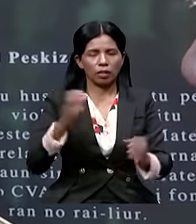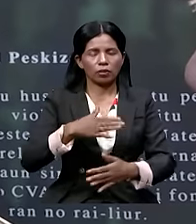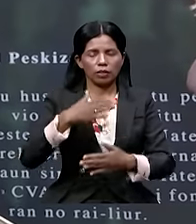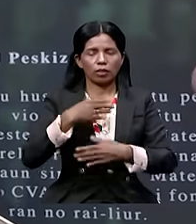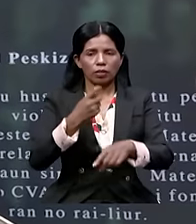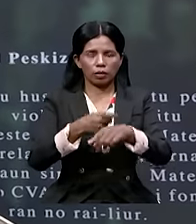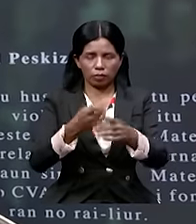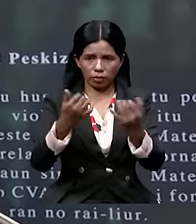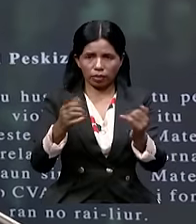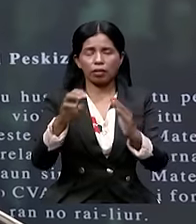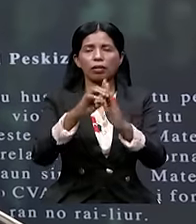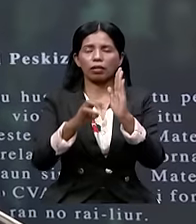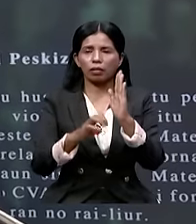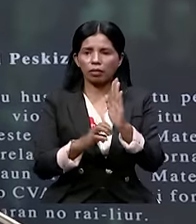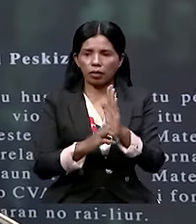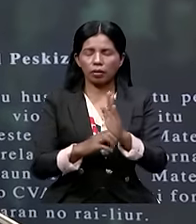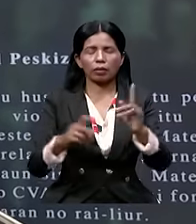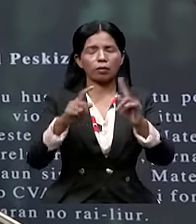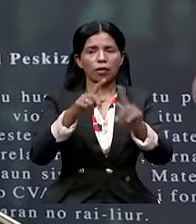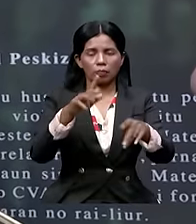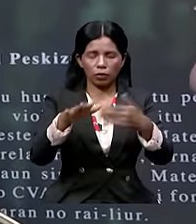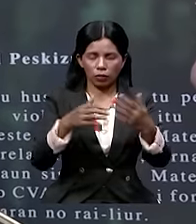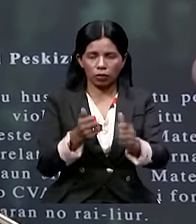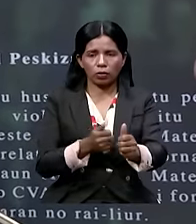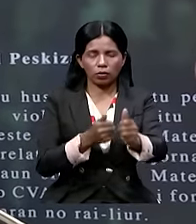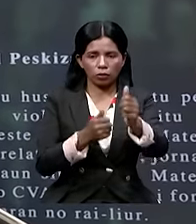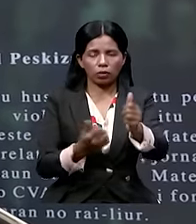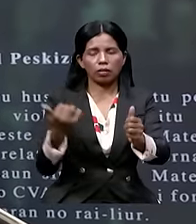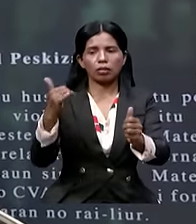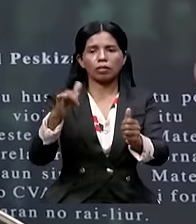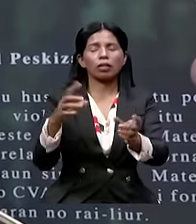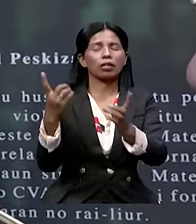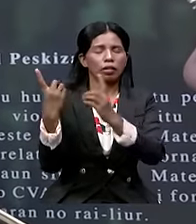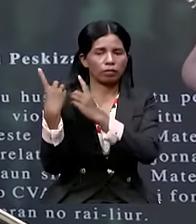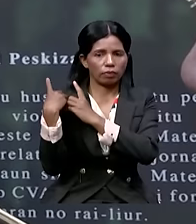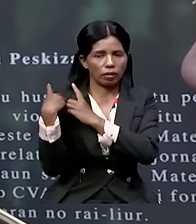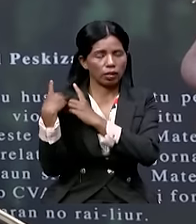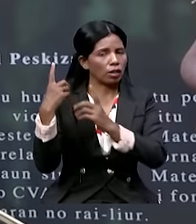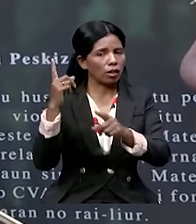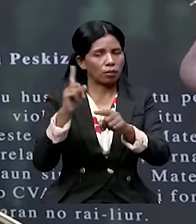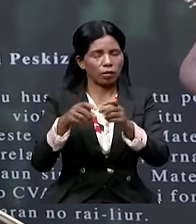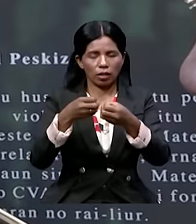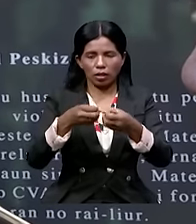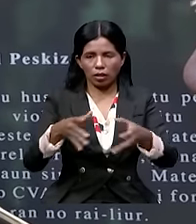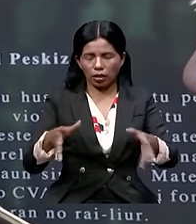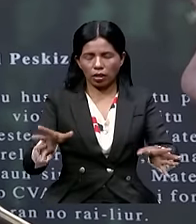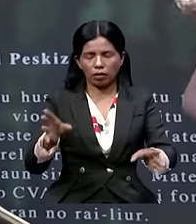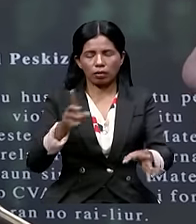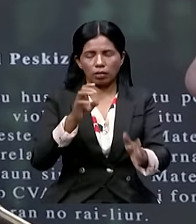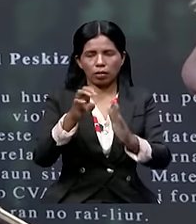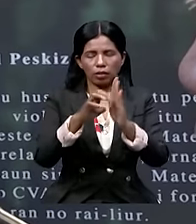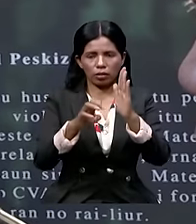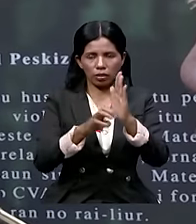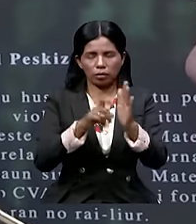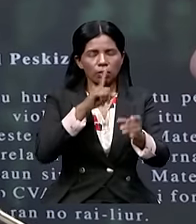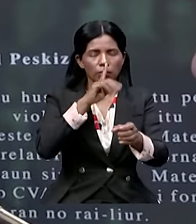em imposição, vacila da Ucira, a cumprir seu dever, lá bele, lá com Estado, em compromisso, a respeito da